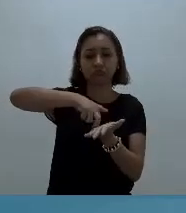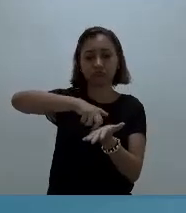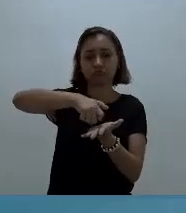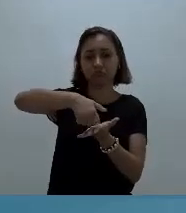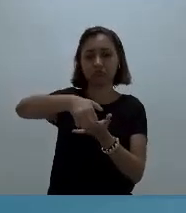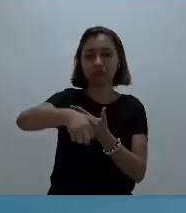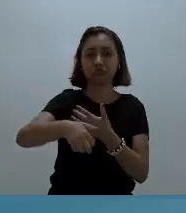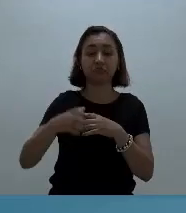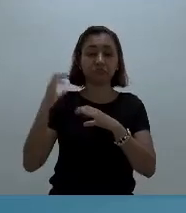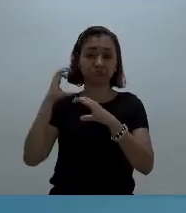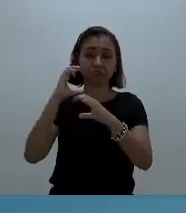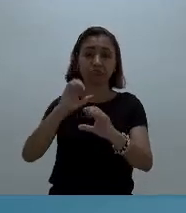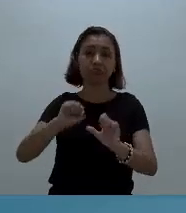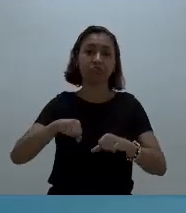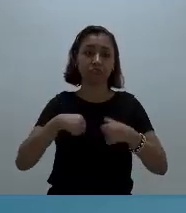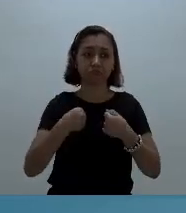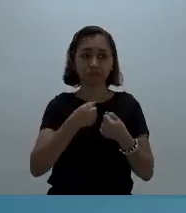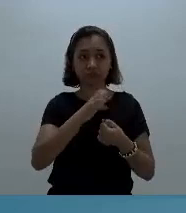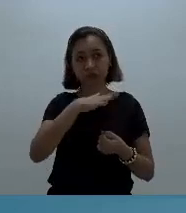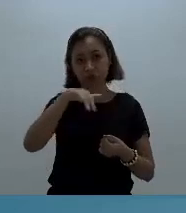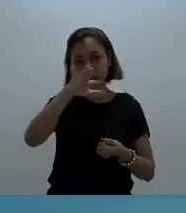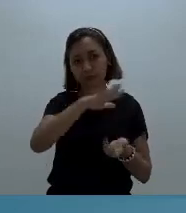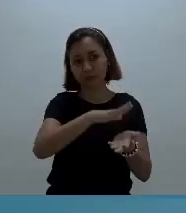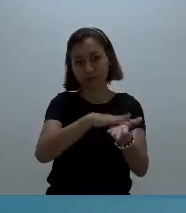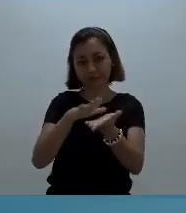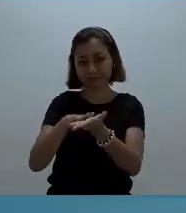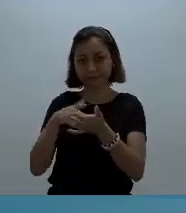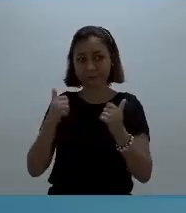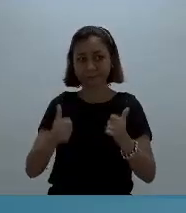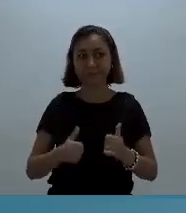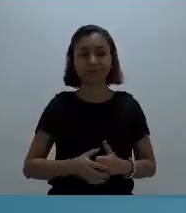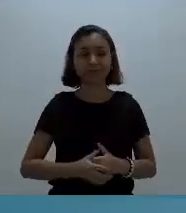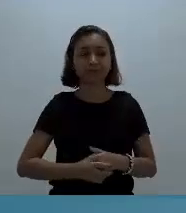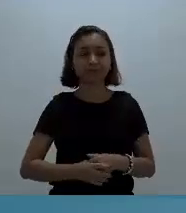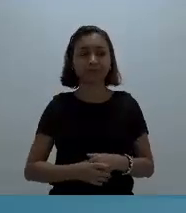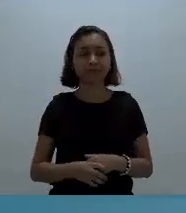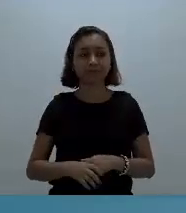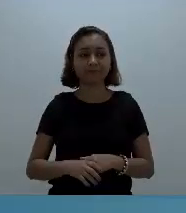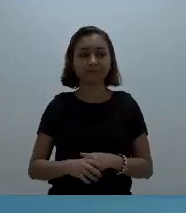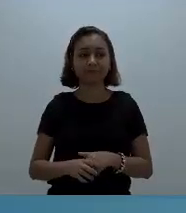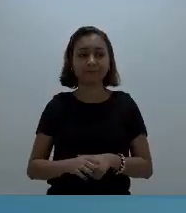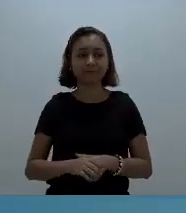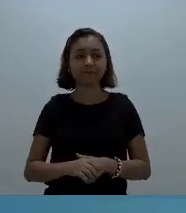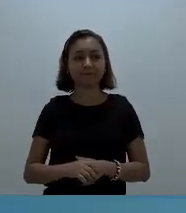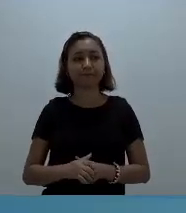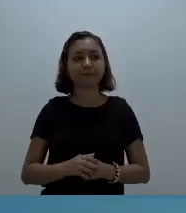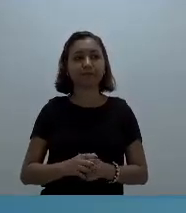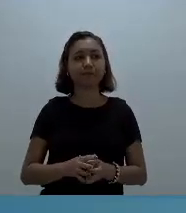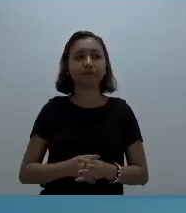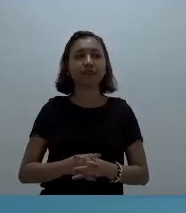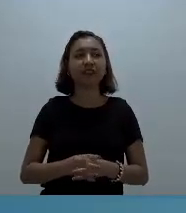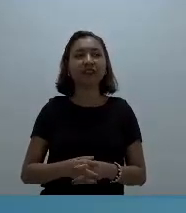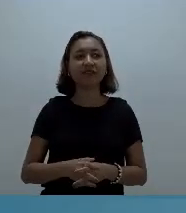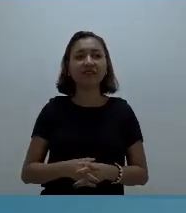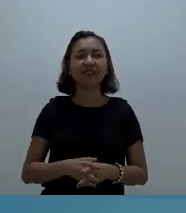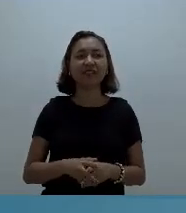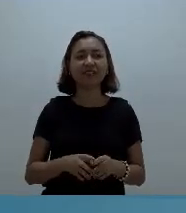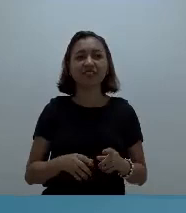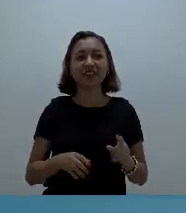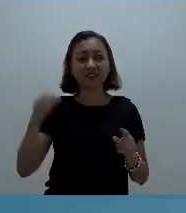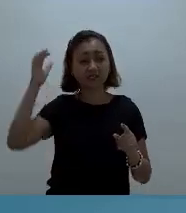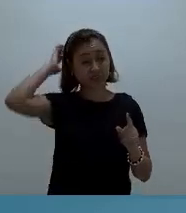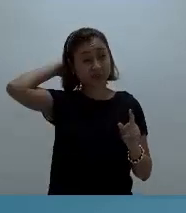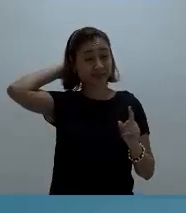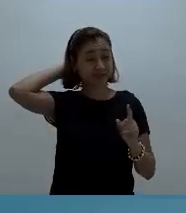Ontem o sindicato, eu queria falar já, porque todos escutam, né? Então o sindicato esteve ontem